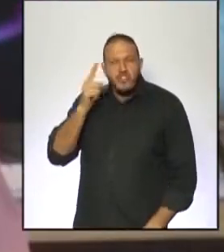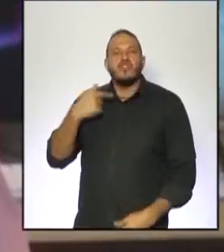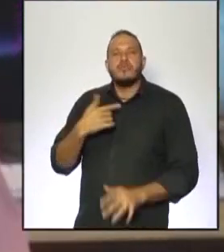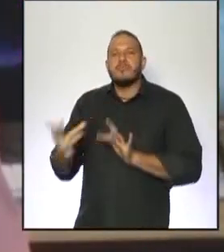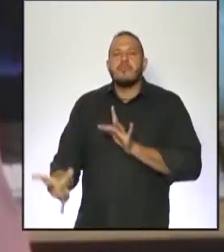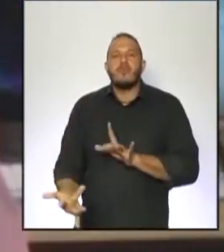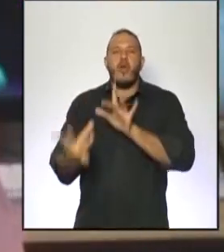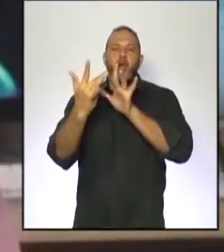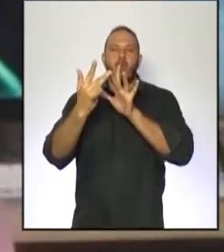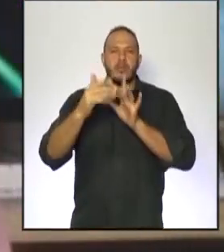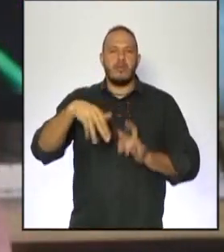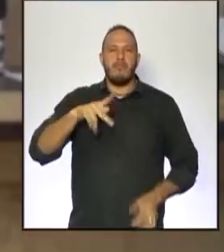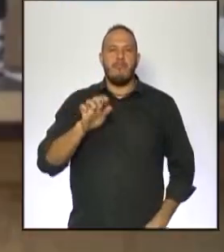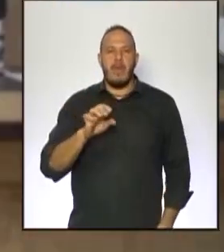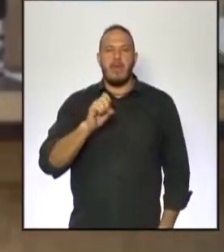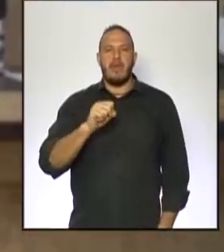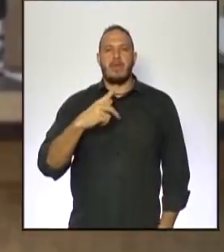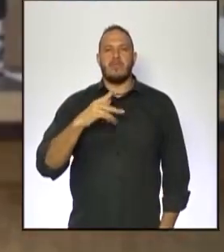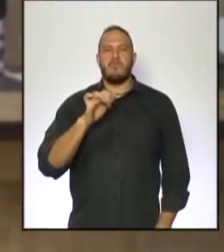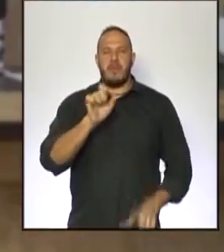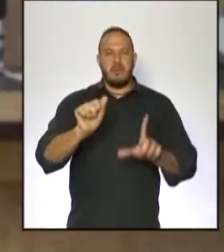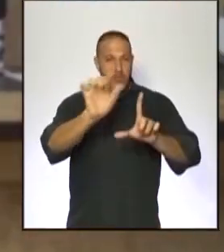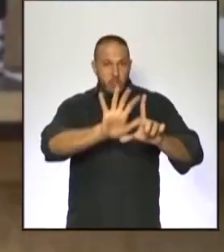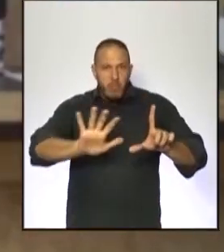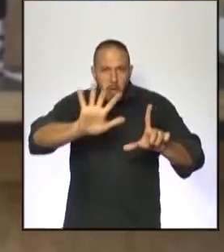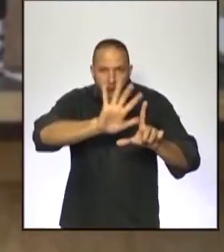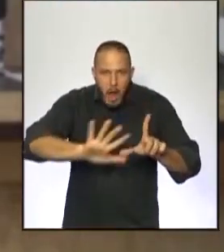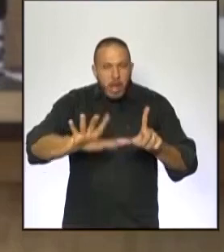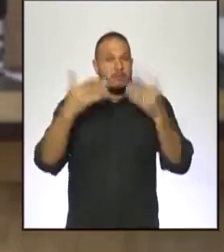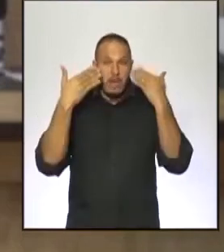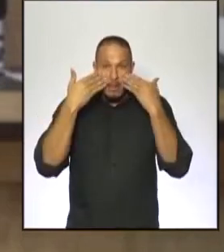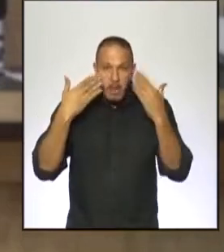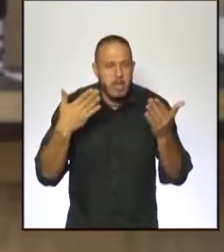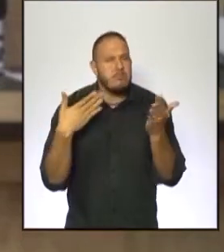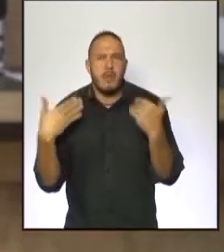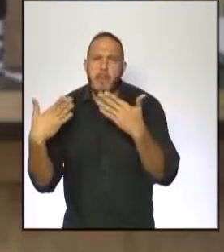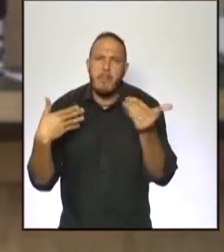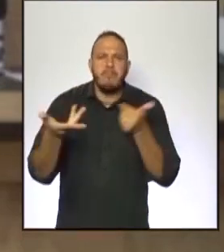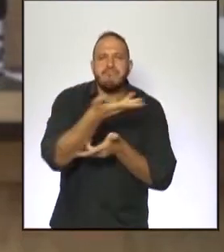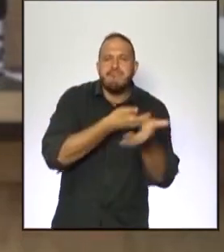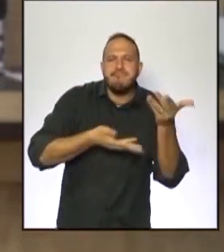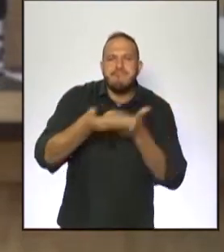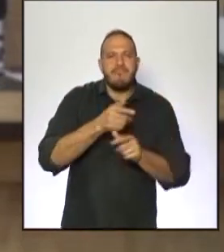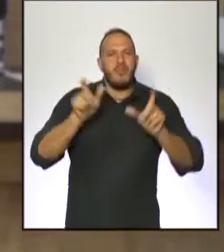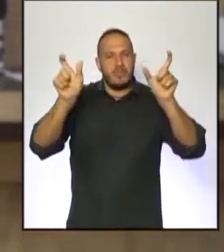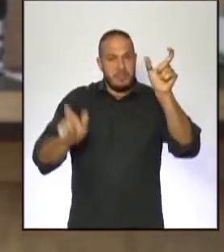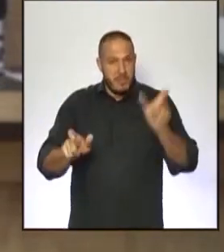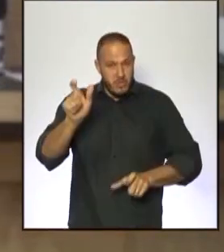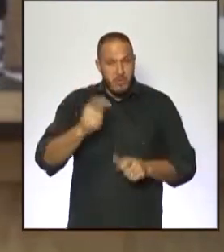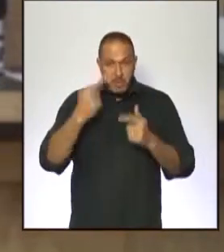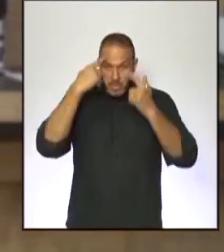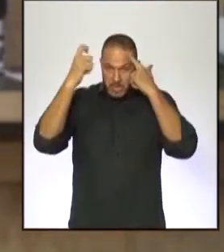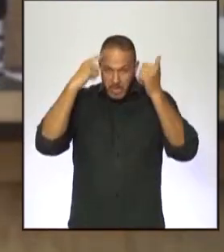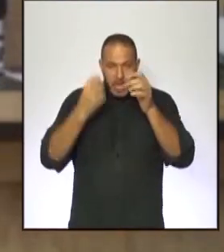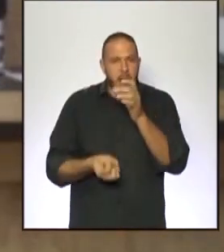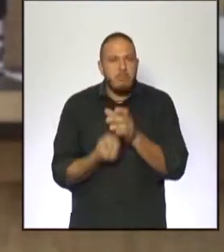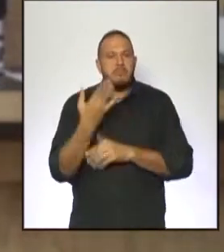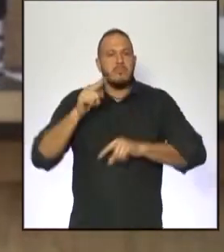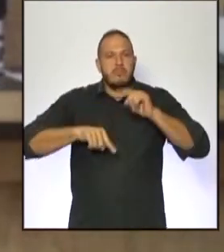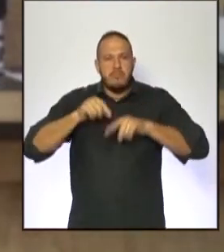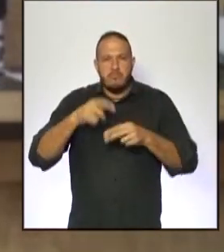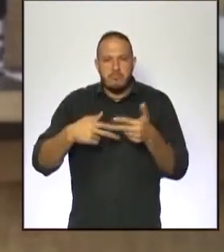no Maker Space. É um lugar aberto, colaborativo, onde o maker pode criar e desenvolver os